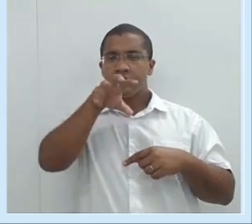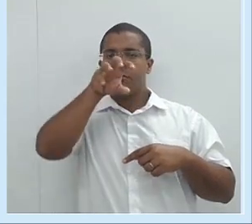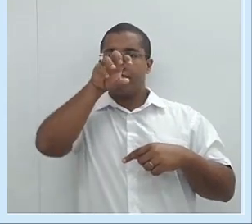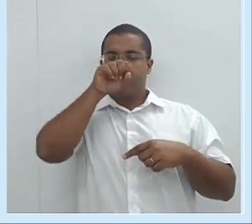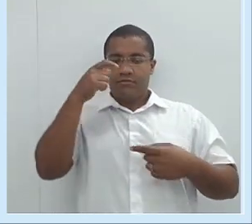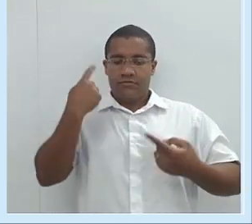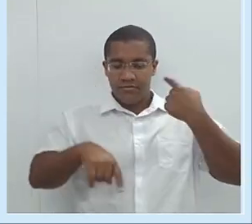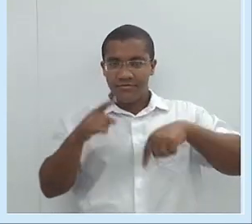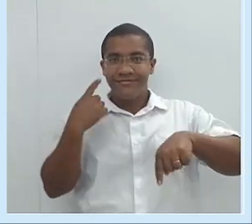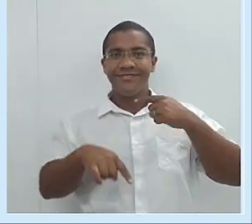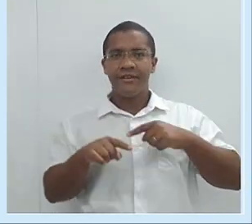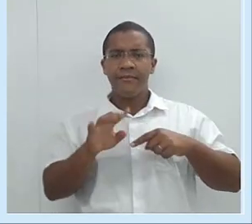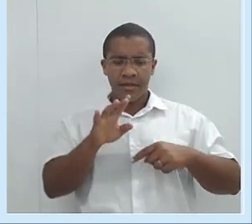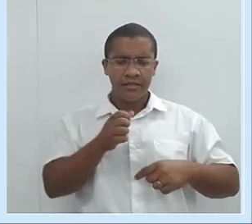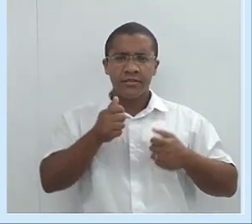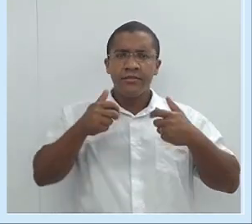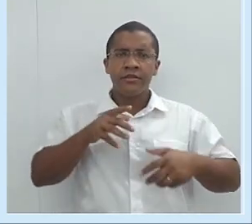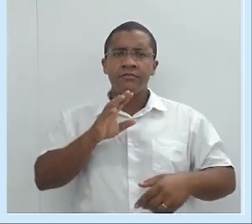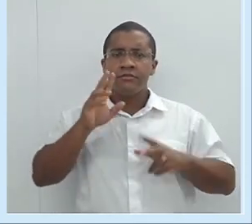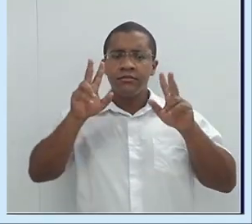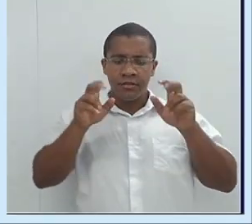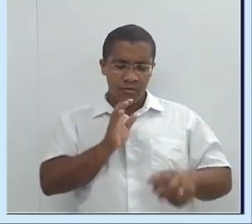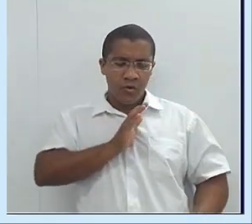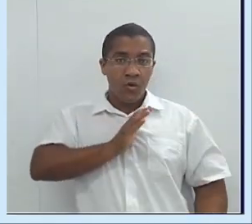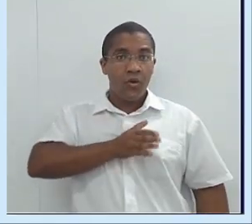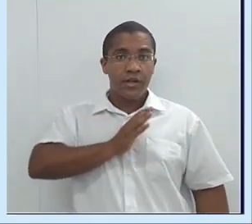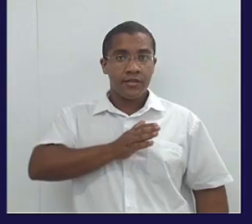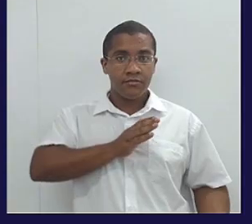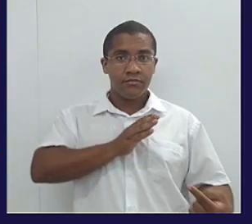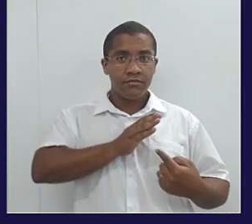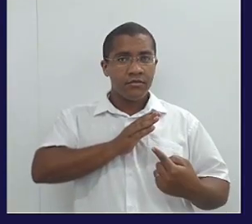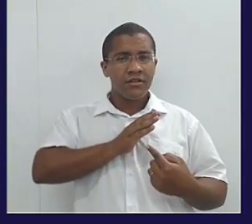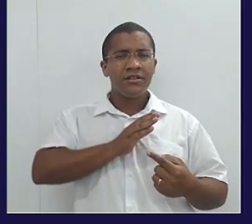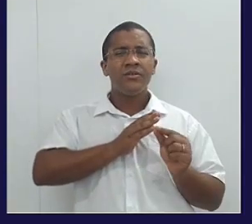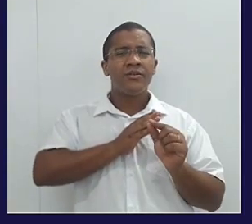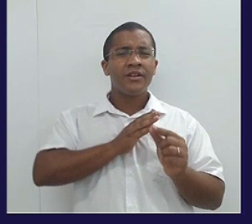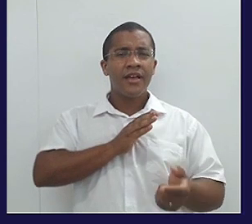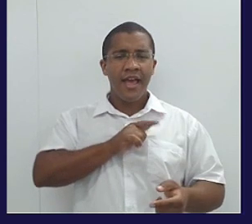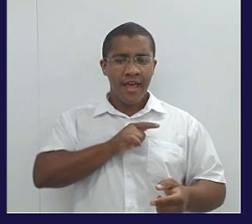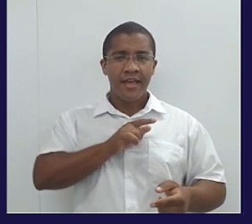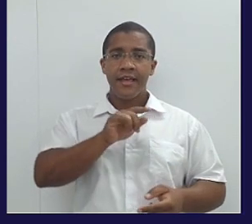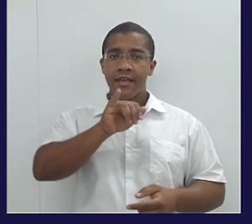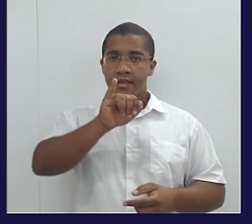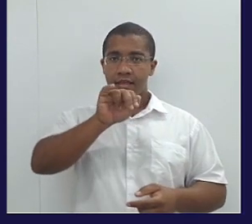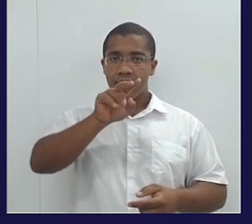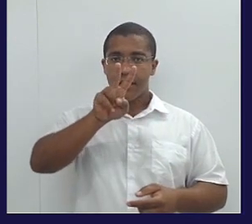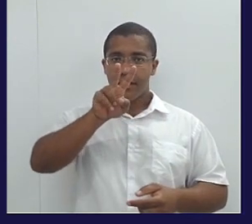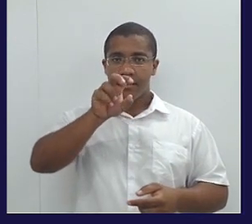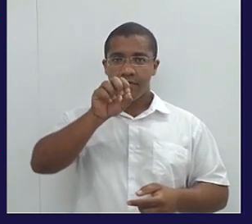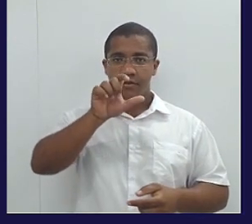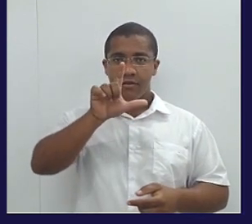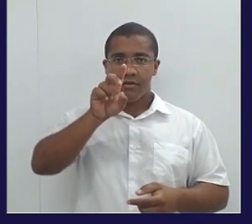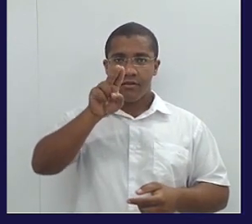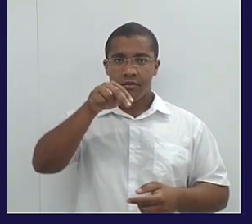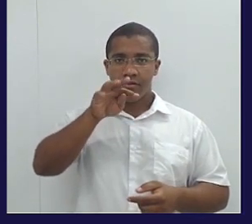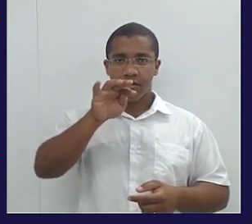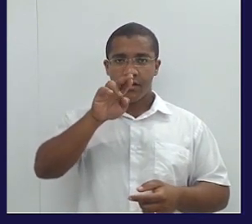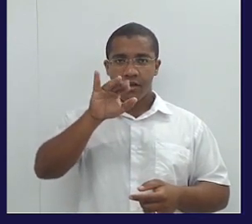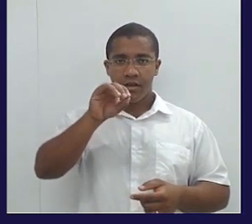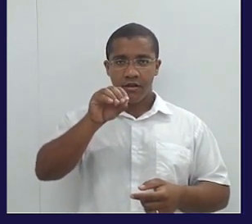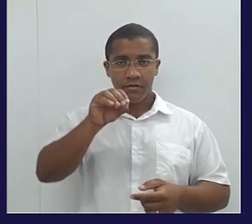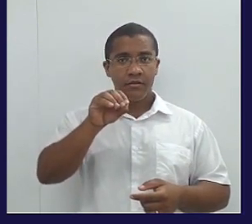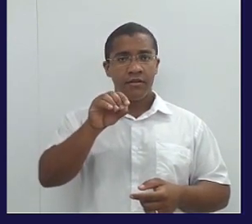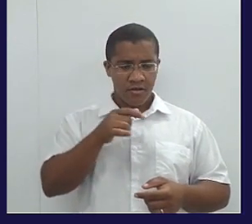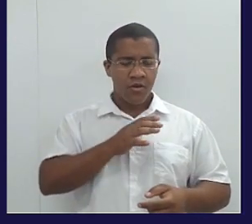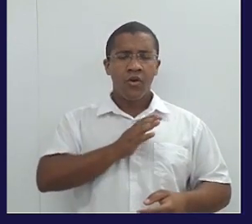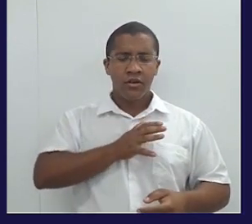coisas. Bora falar lá do nosso coração? Quando eu falo do coração, eu estou falando dos movimentos involuntários. O coração ele